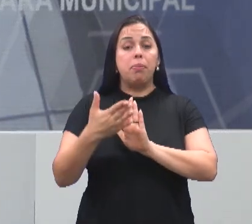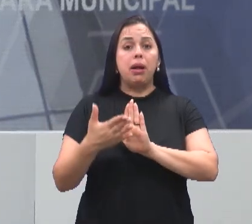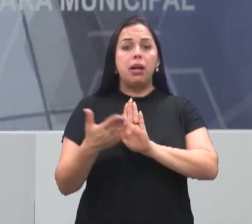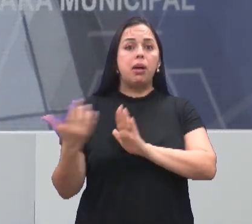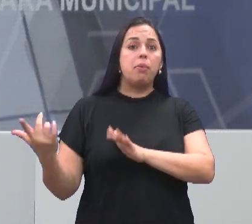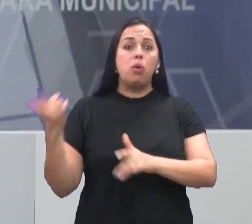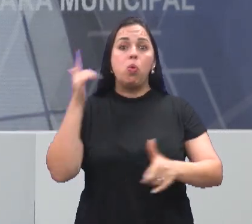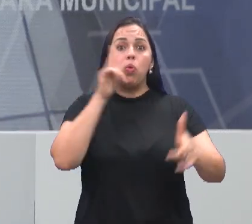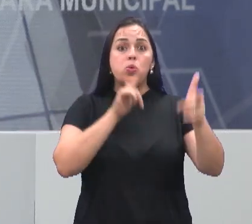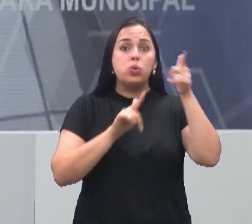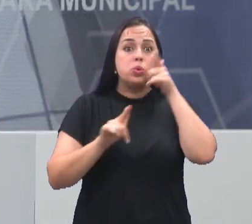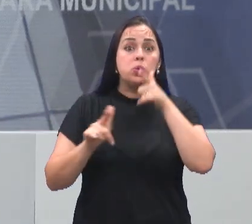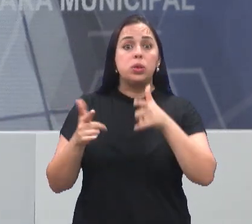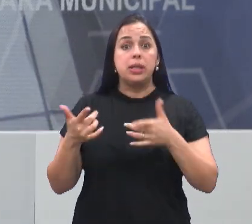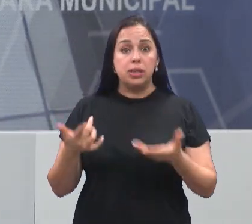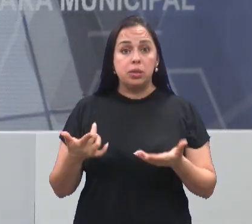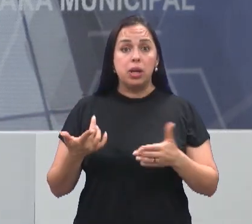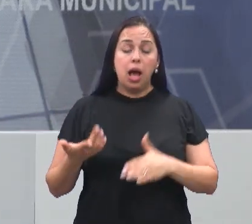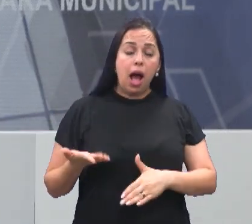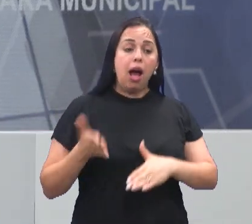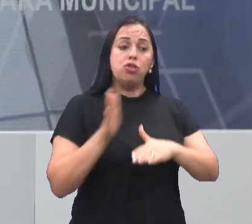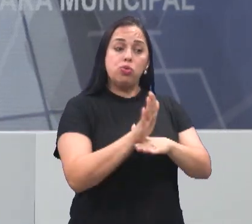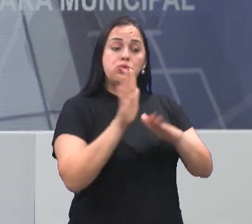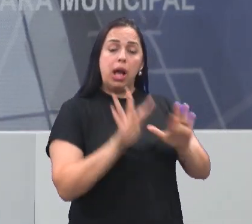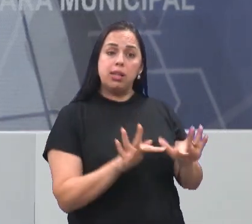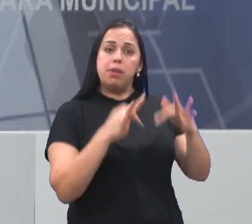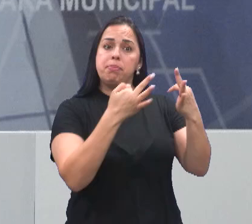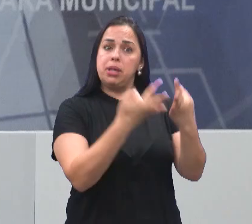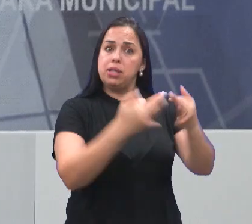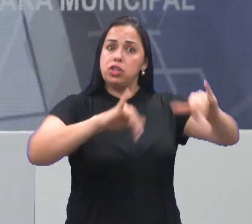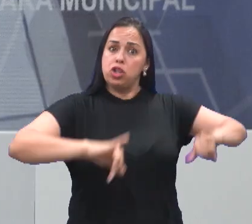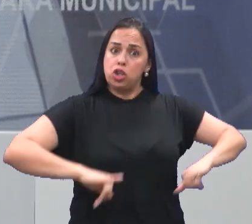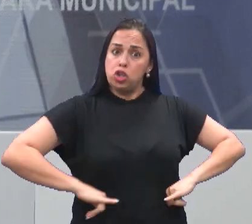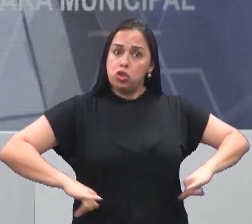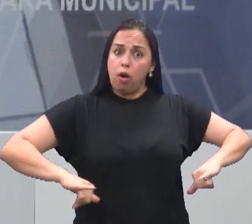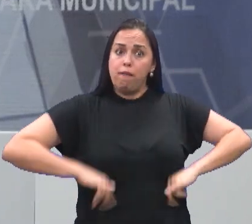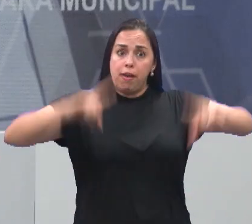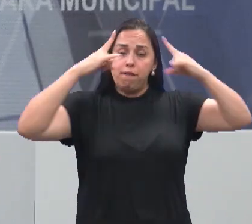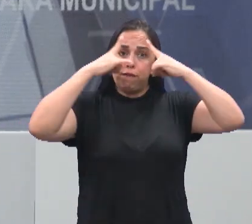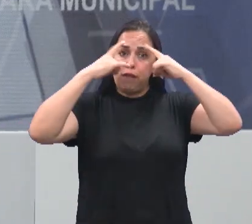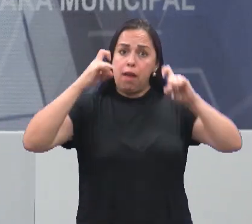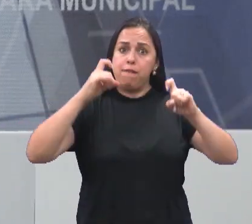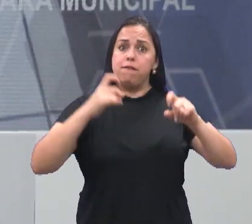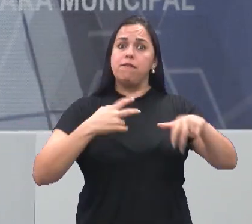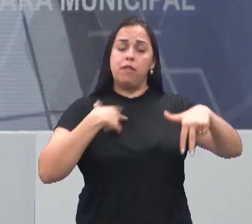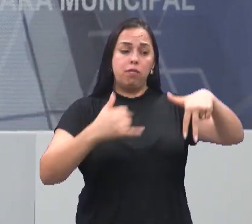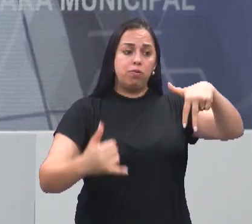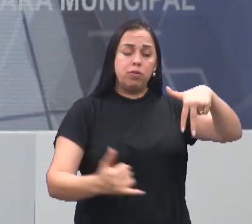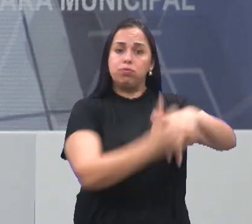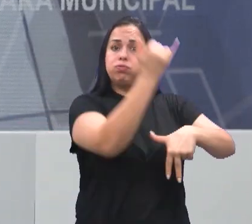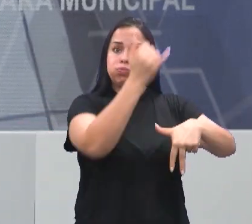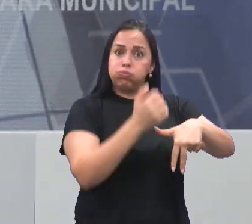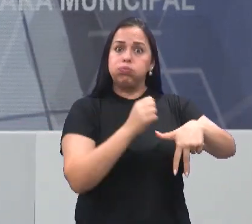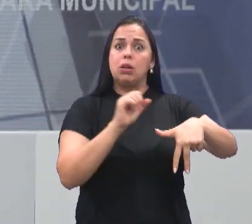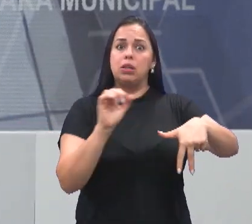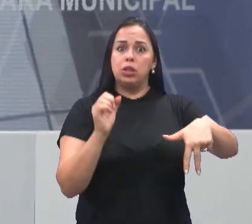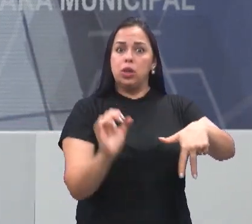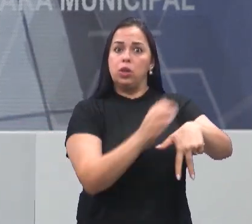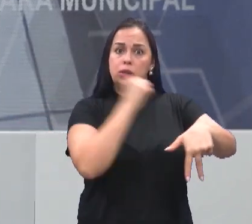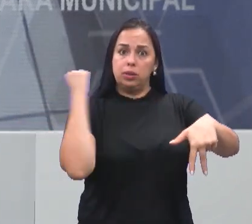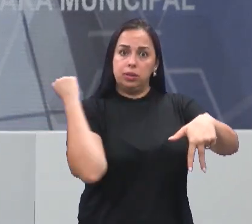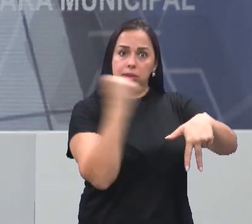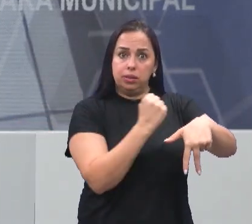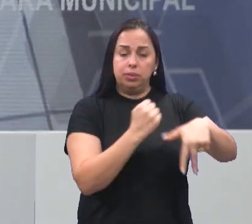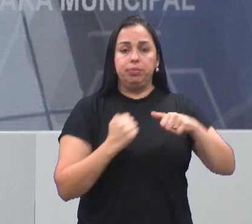possa auxiliar essas famílias vítimas de violência. Como presidente da frente, aqui que